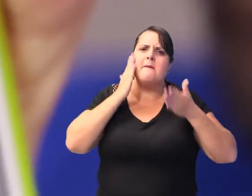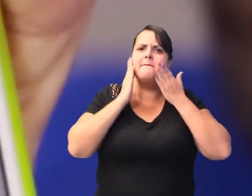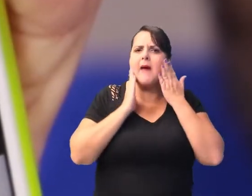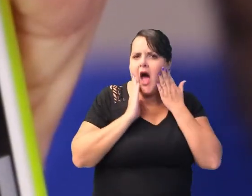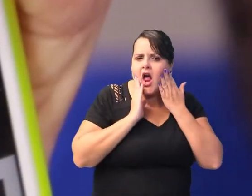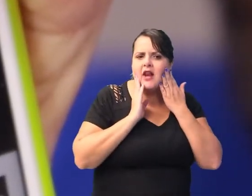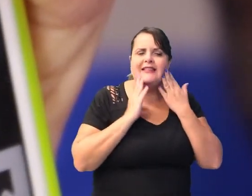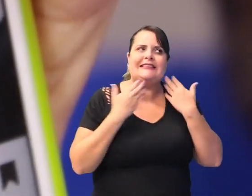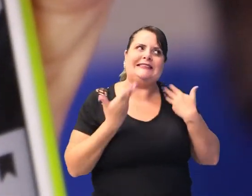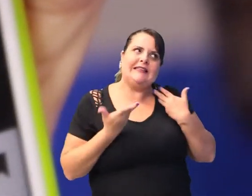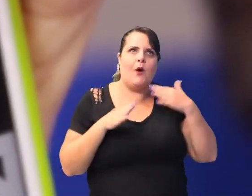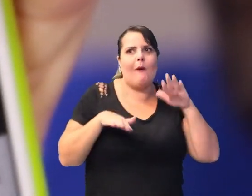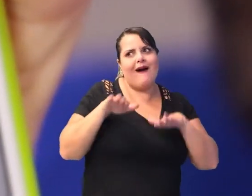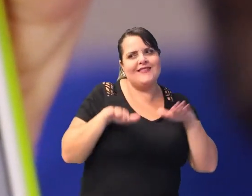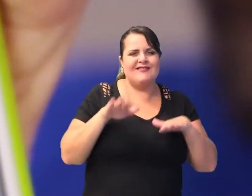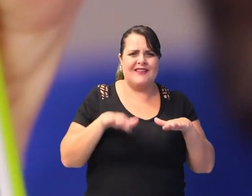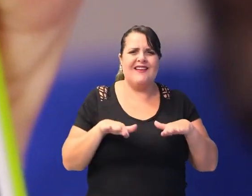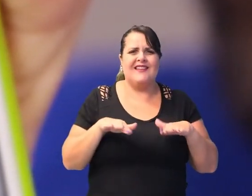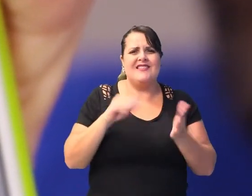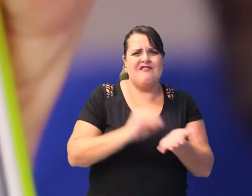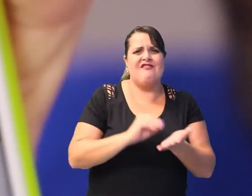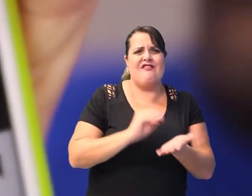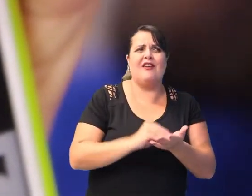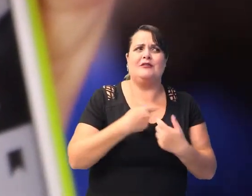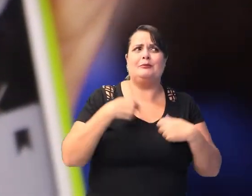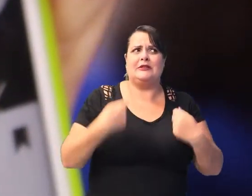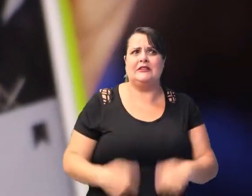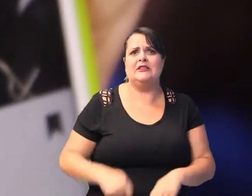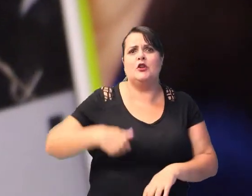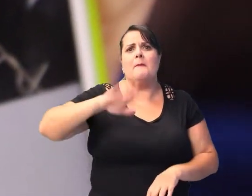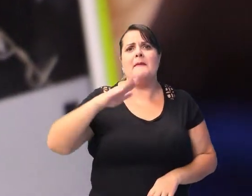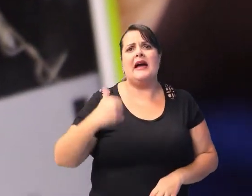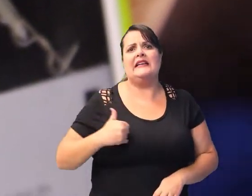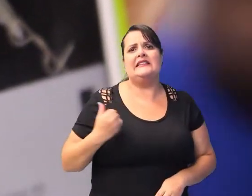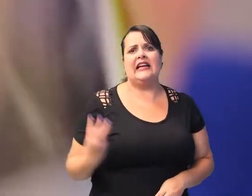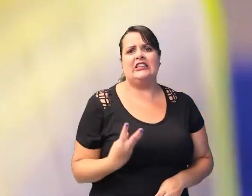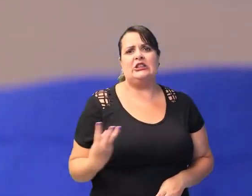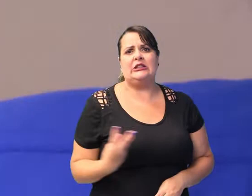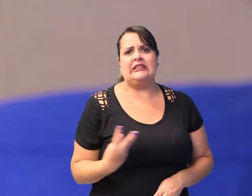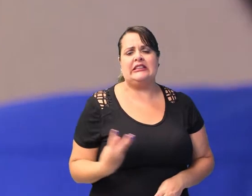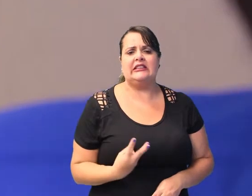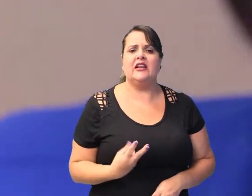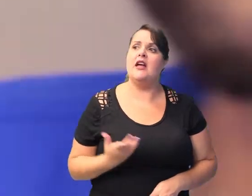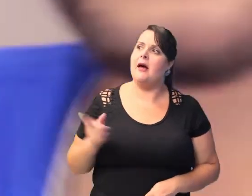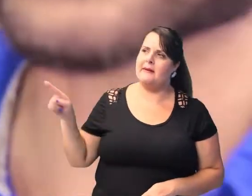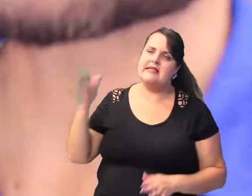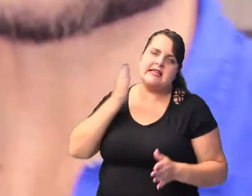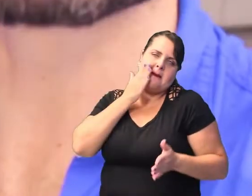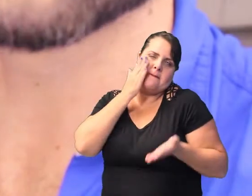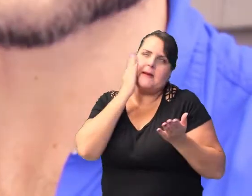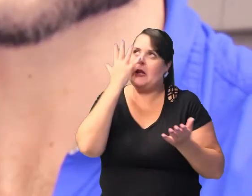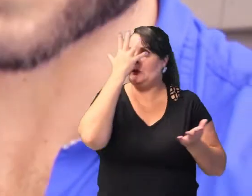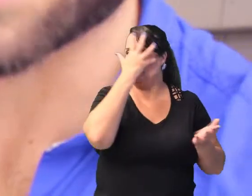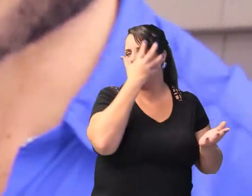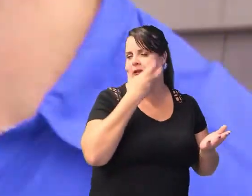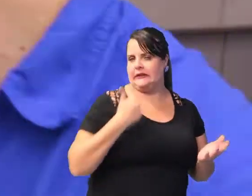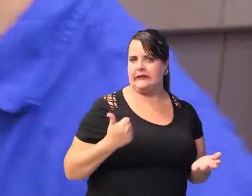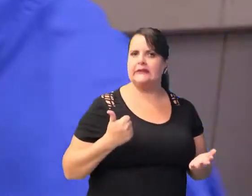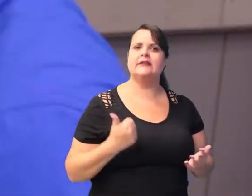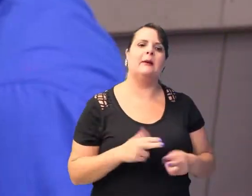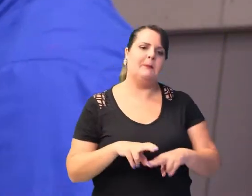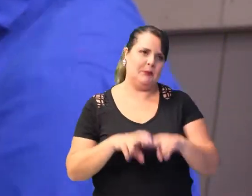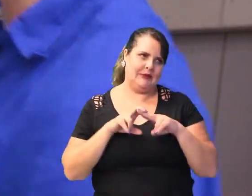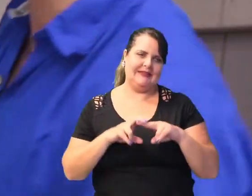disse mano olha vou ser bem sincero eu faço - o que eu deveria eu acho que meus 33 anos não é só aqui que é mais assim a pele boas chances e